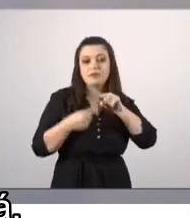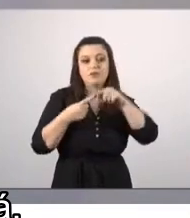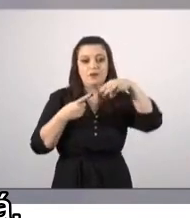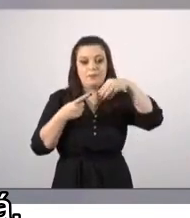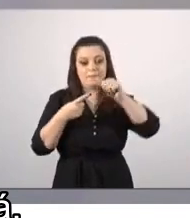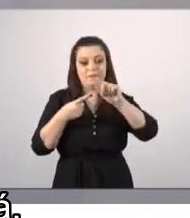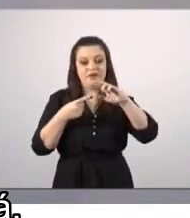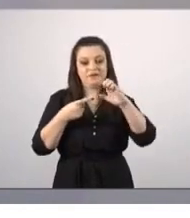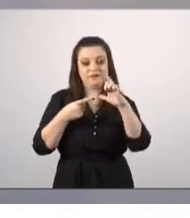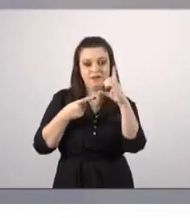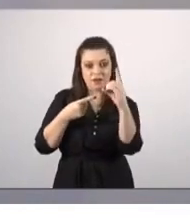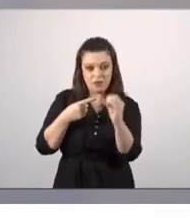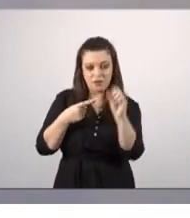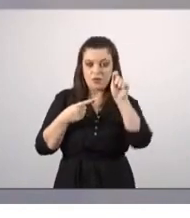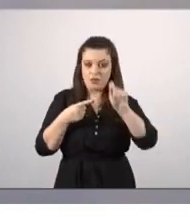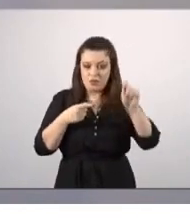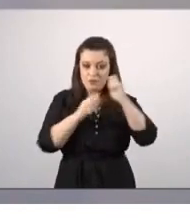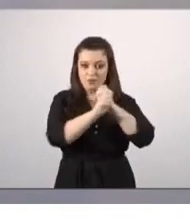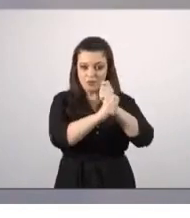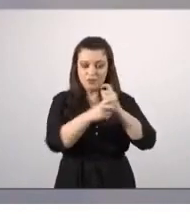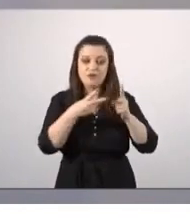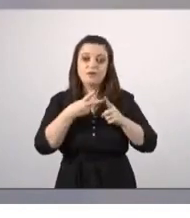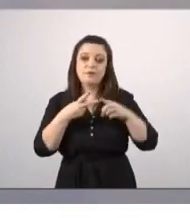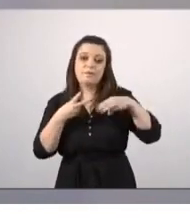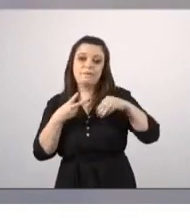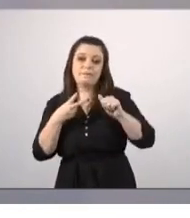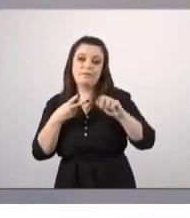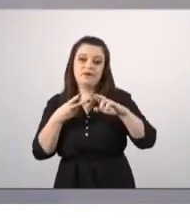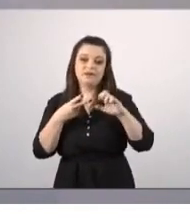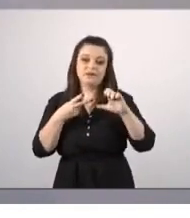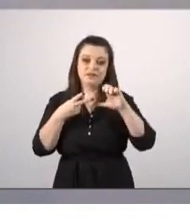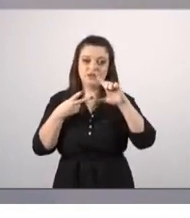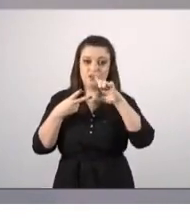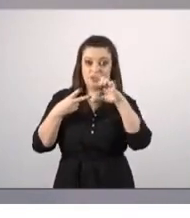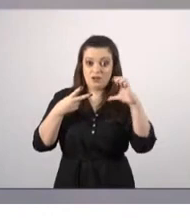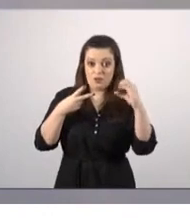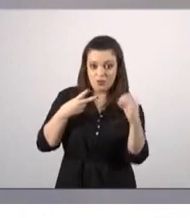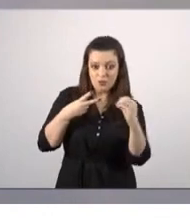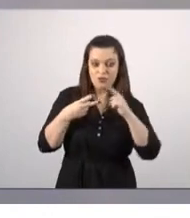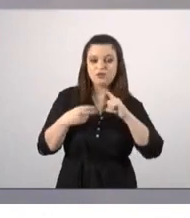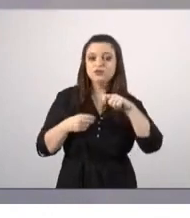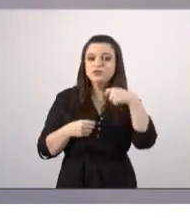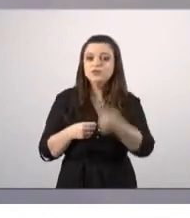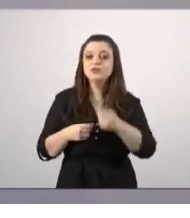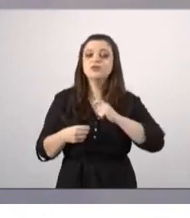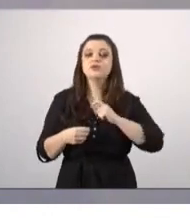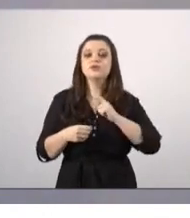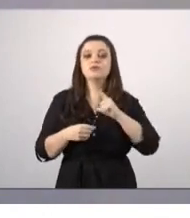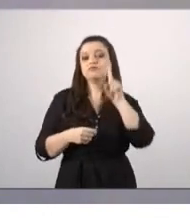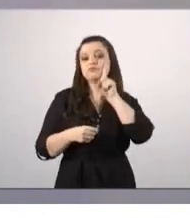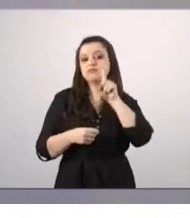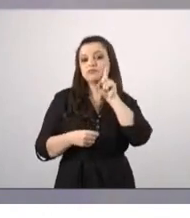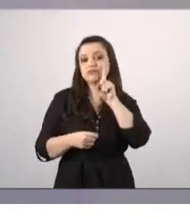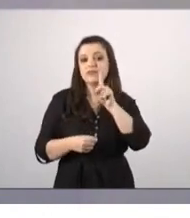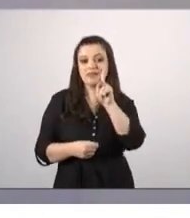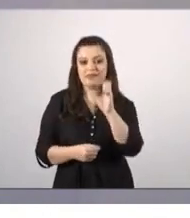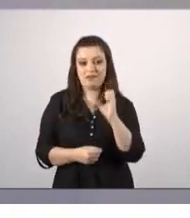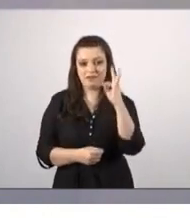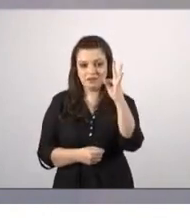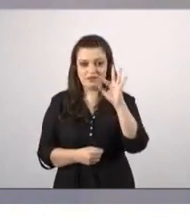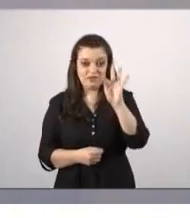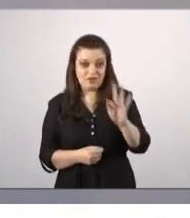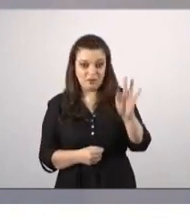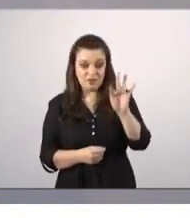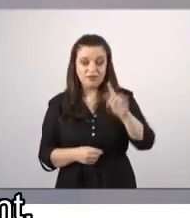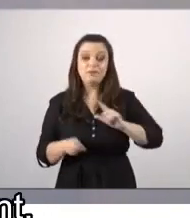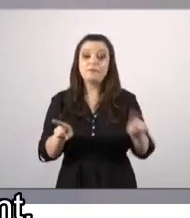da PUC do Paraná, e o Marcello Fantoni, associate provost da Kent State. Estendo também uma